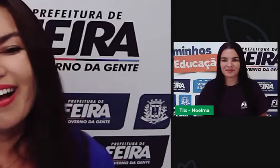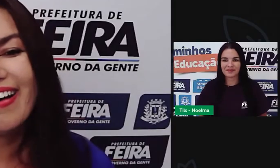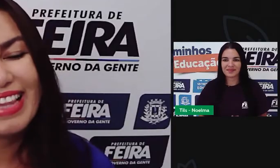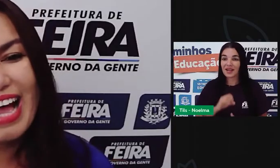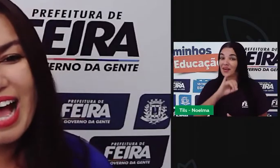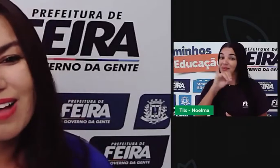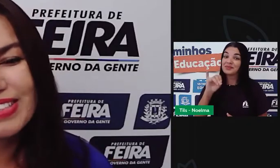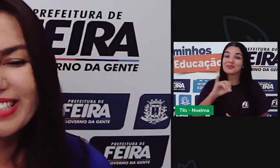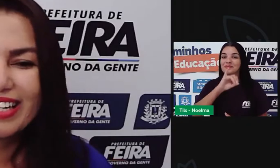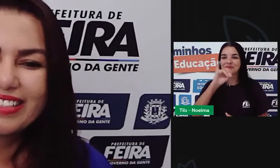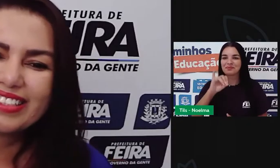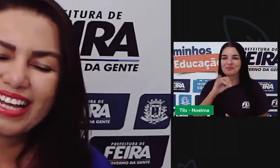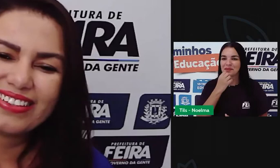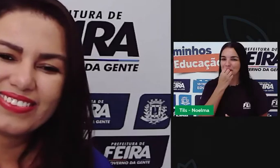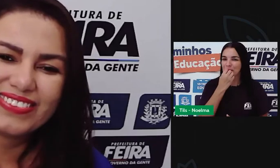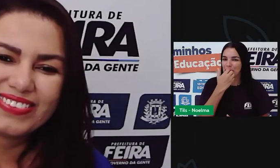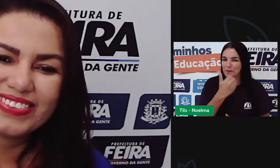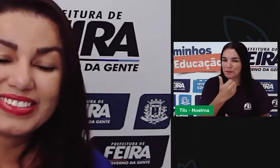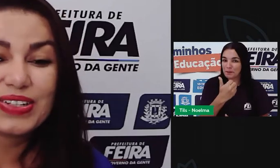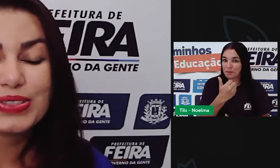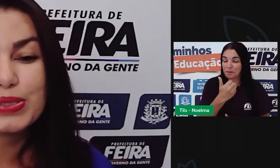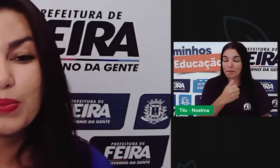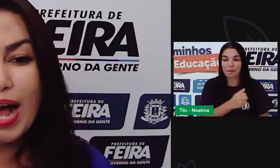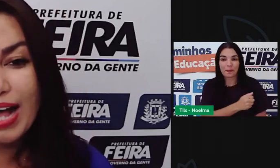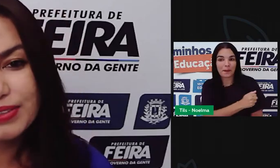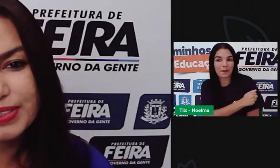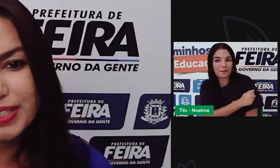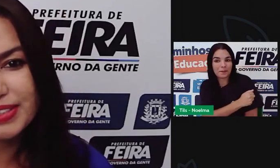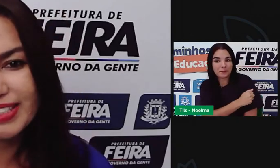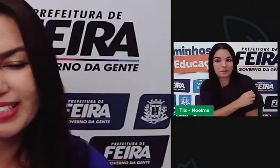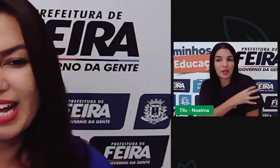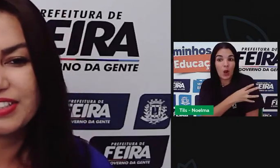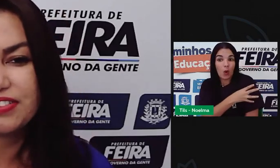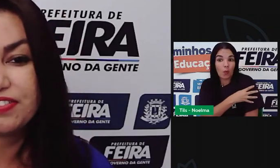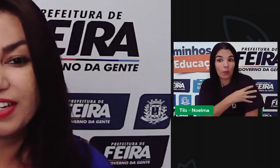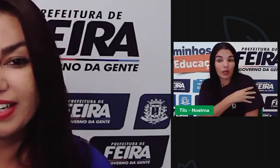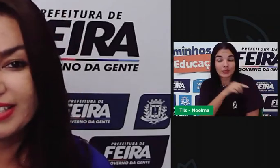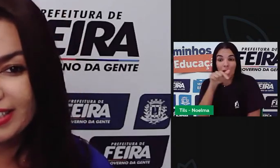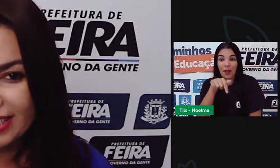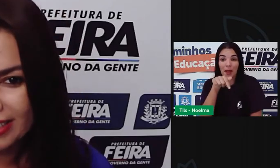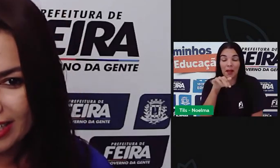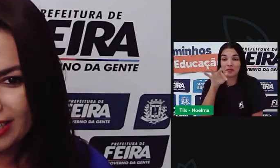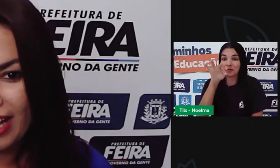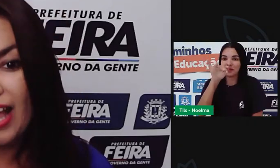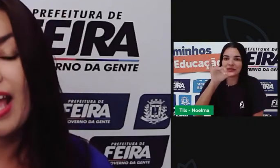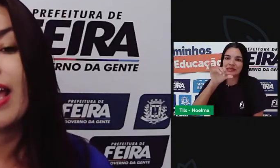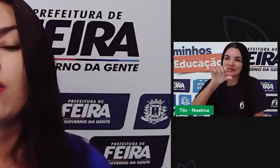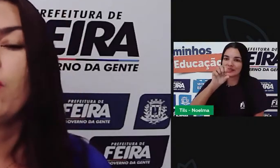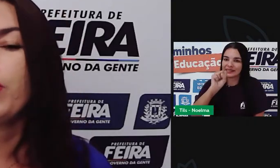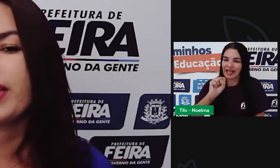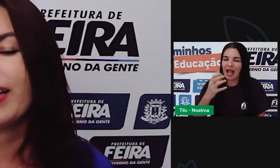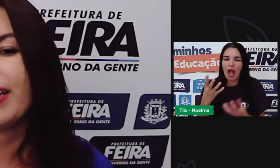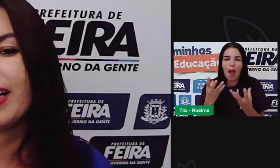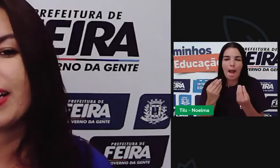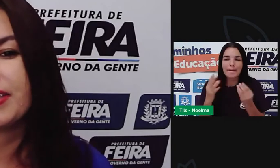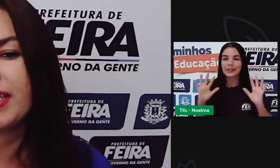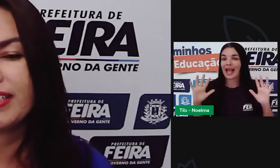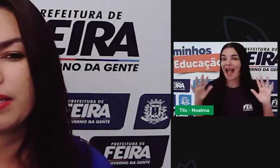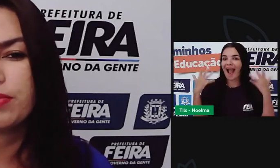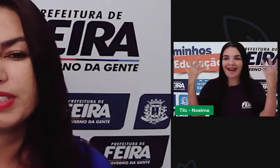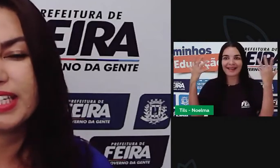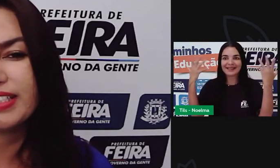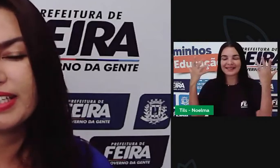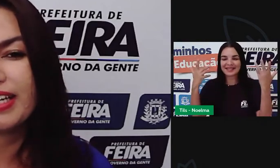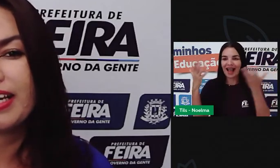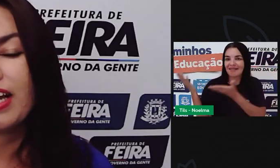Olá, meus queridos alunos, nossos quartos anos da cidade de Feira de Santana. É com muita alegria que a gente